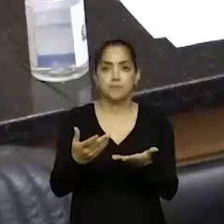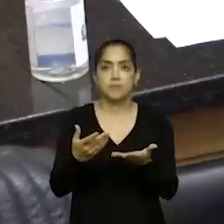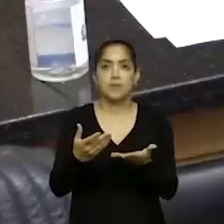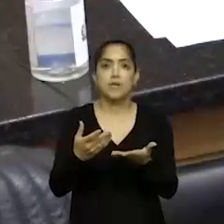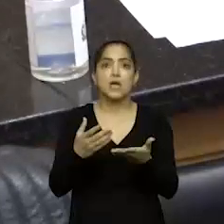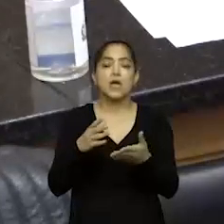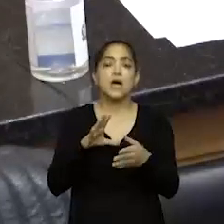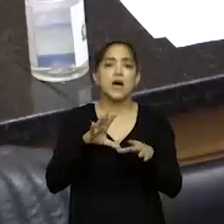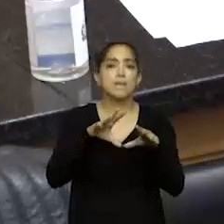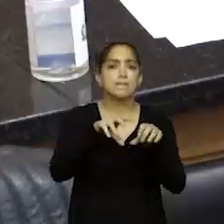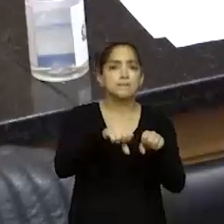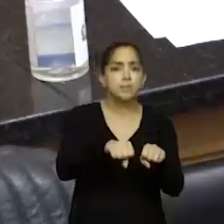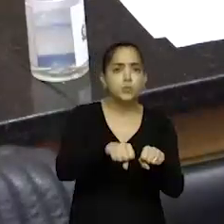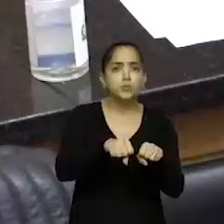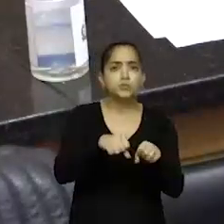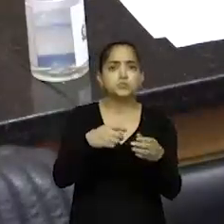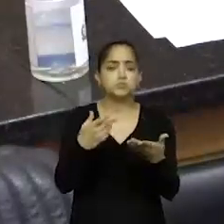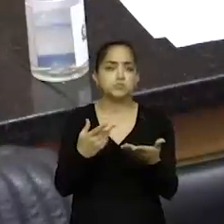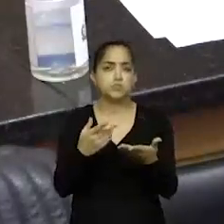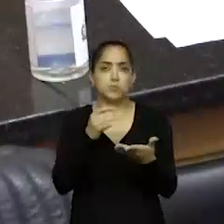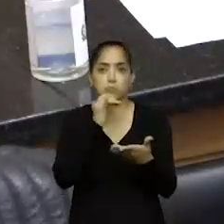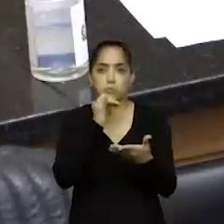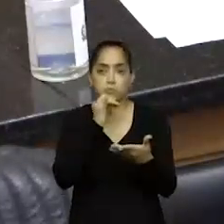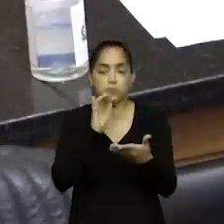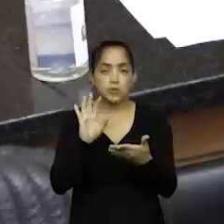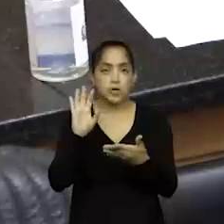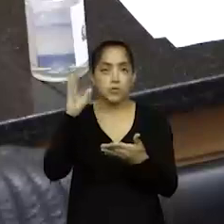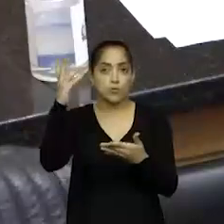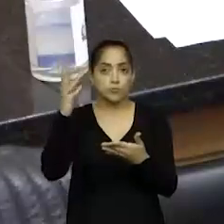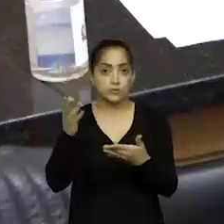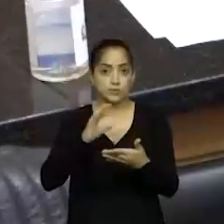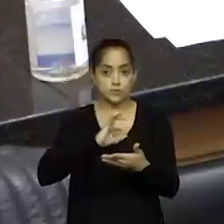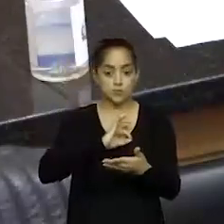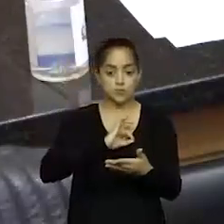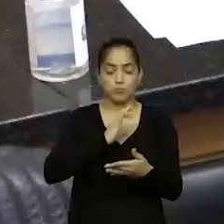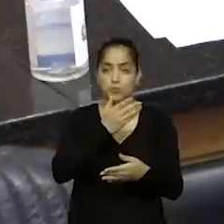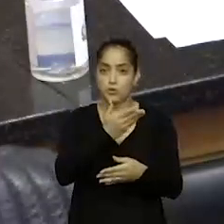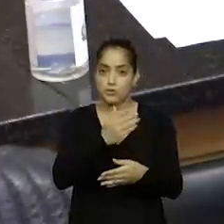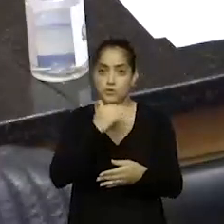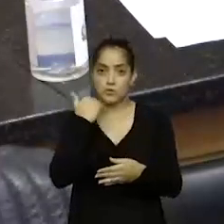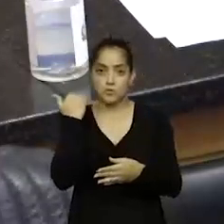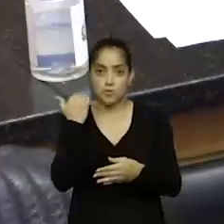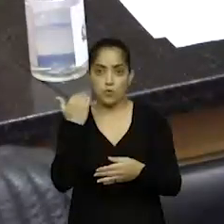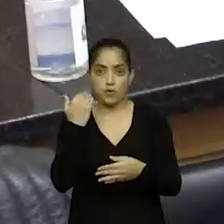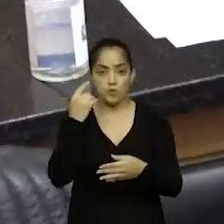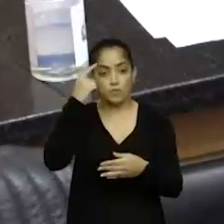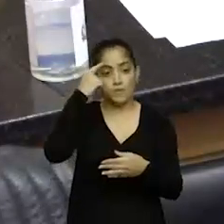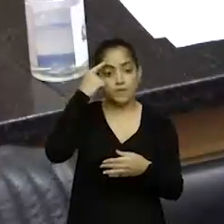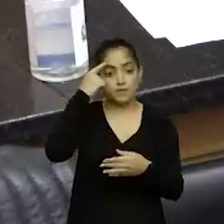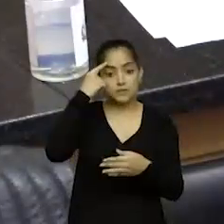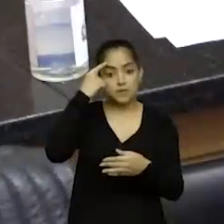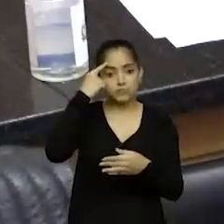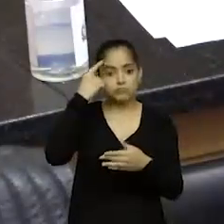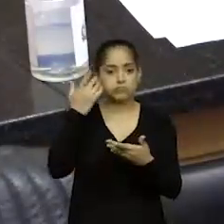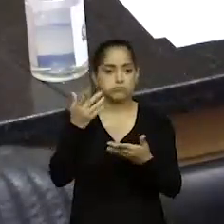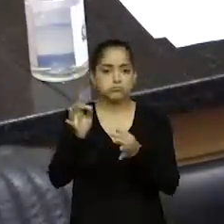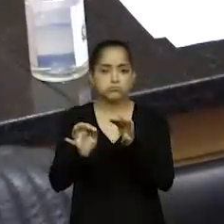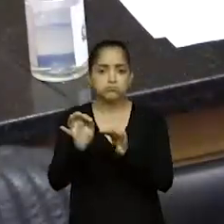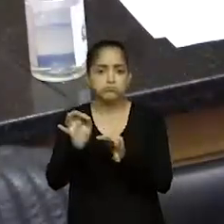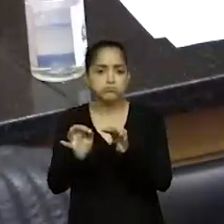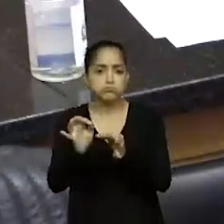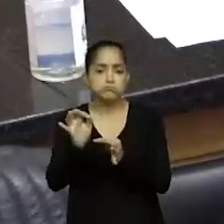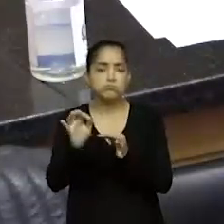pessoal. Por exemplo, ali o Cabo Alexandre, naquele caso, era uma intuição dele, então aquilo ali não justificaria, por